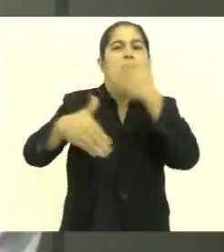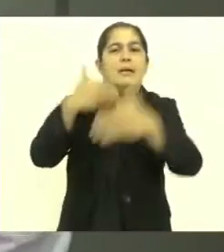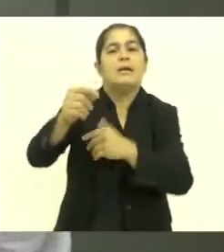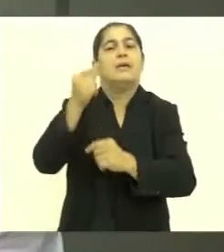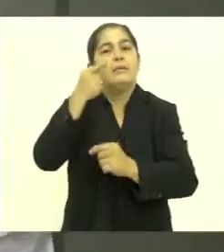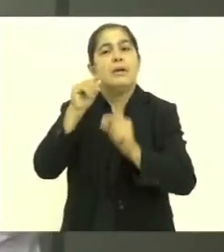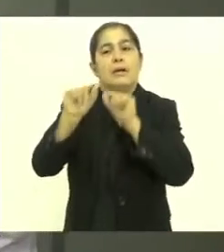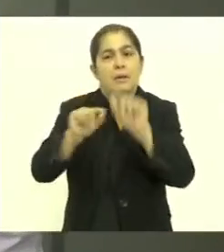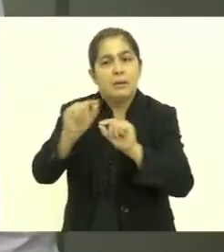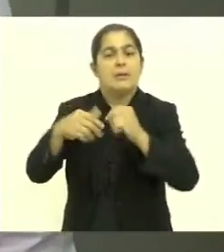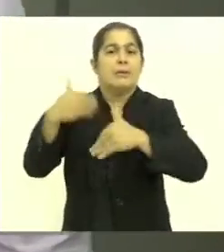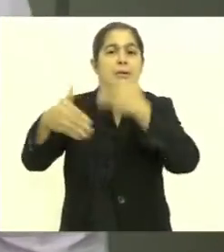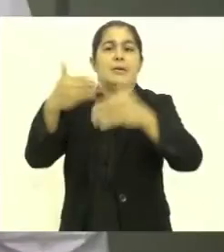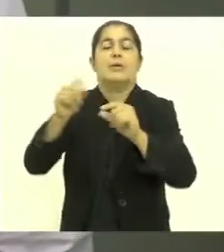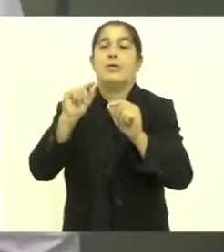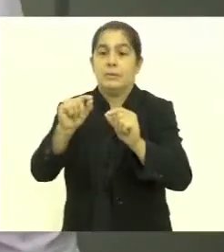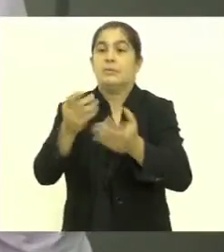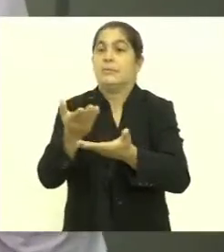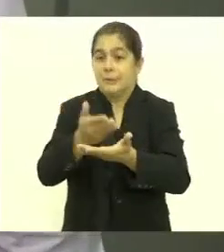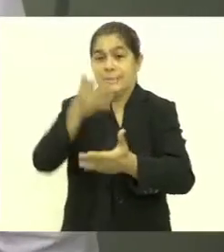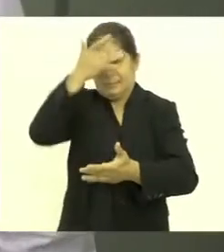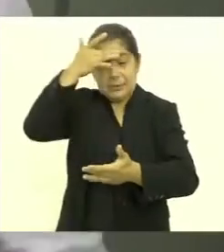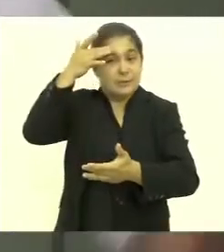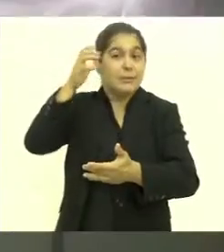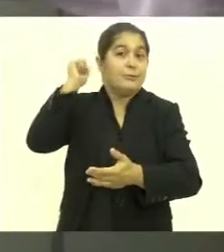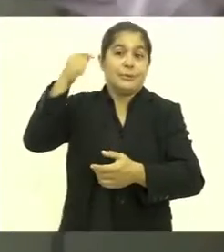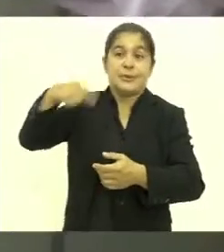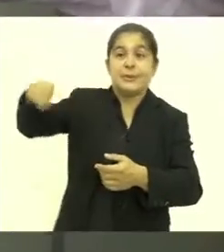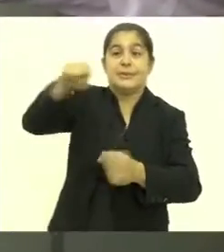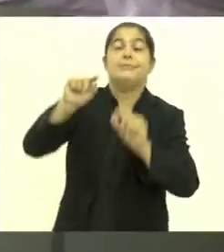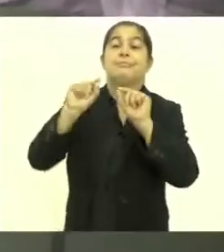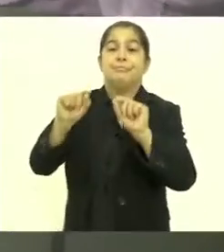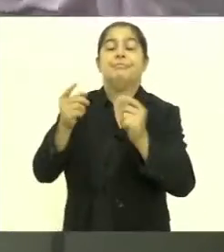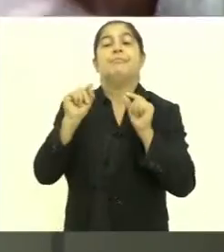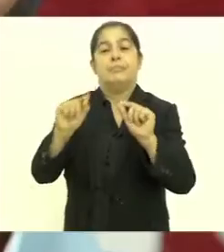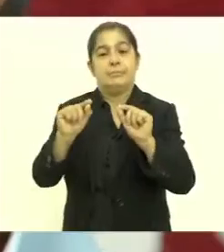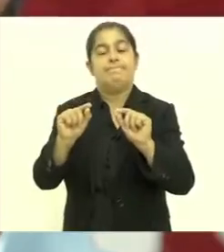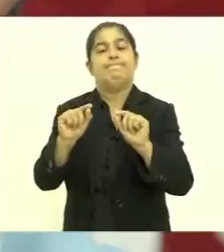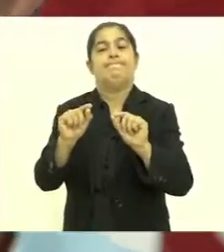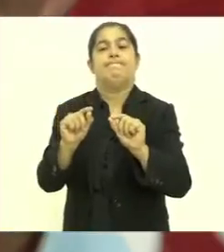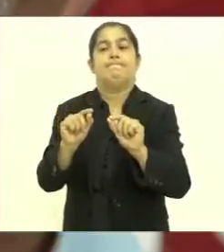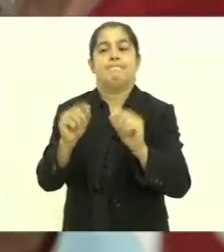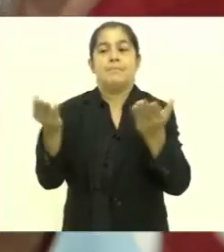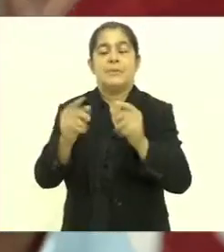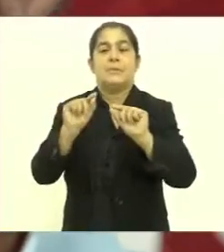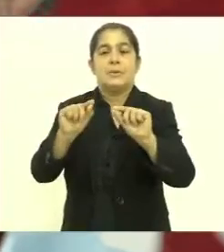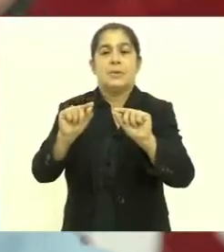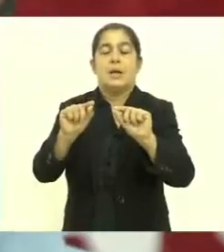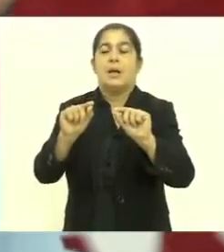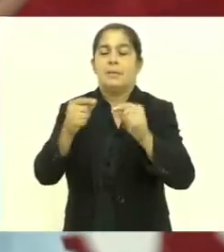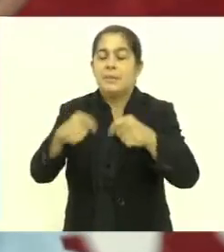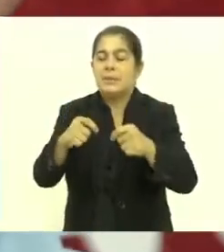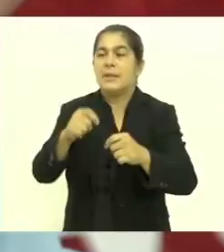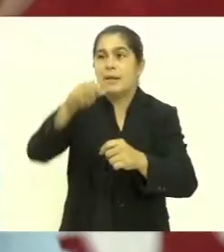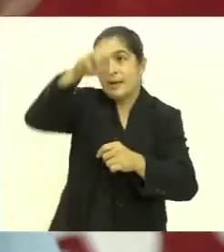certa forma, trazer essa questão para os ditos normais, né? Que nós temos que